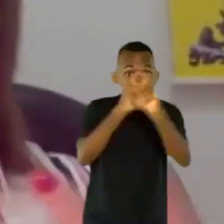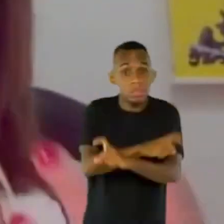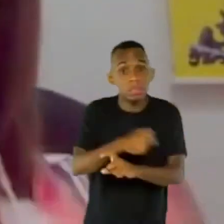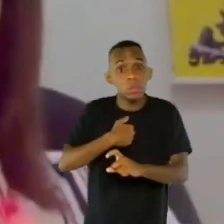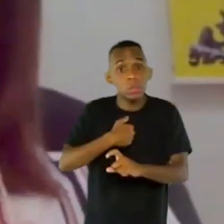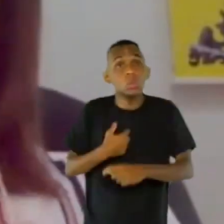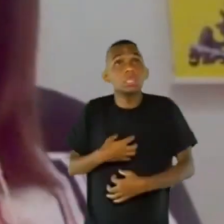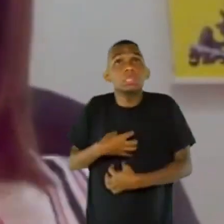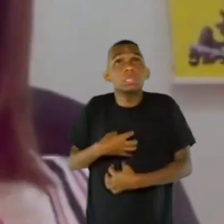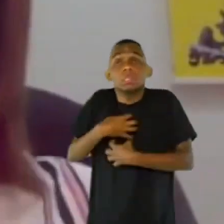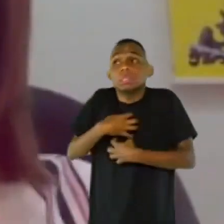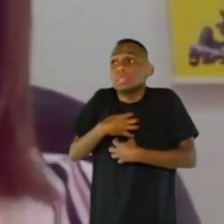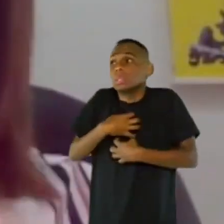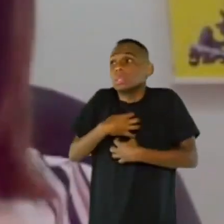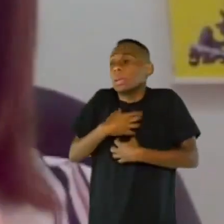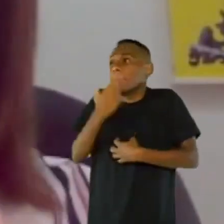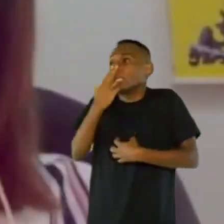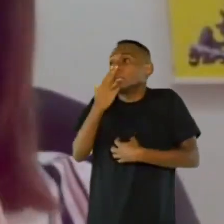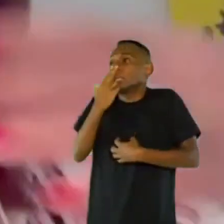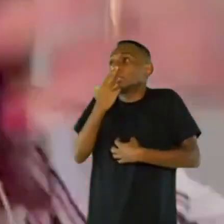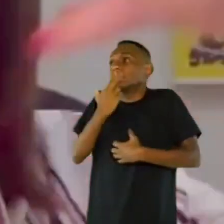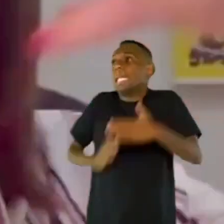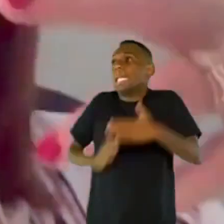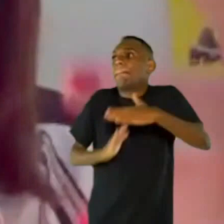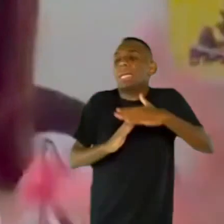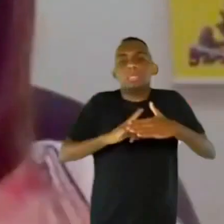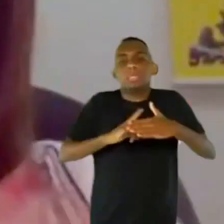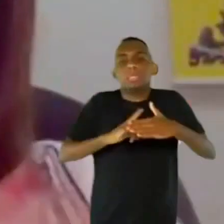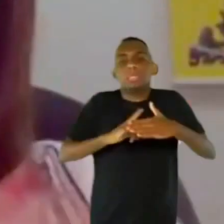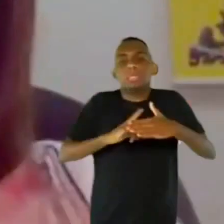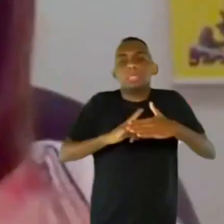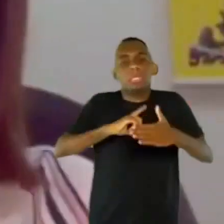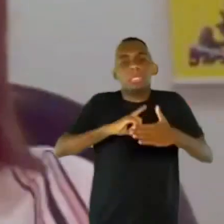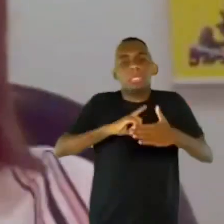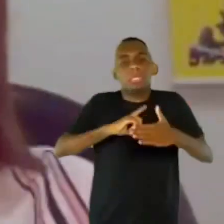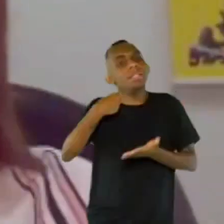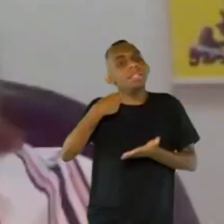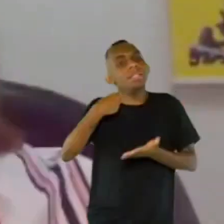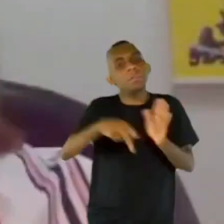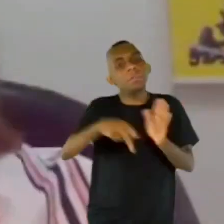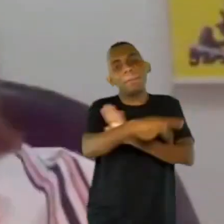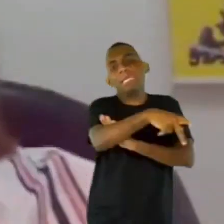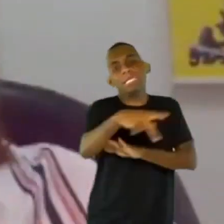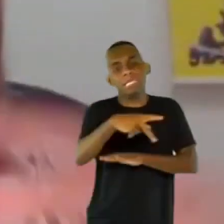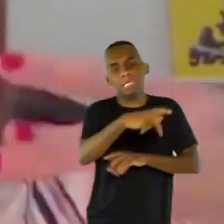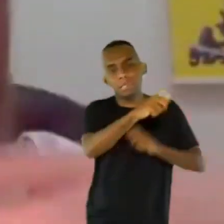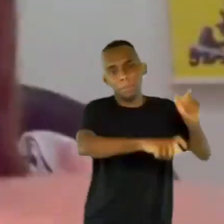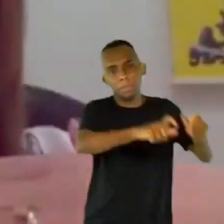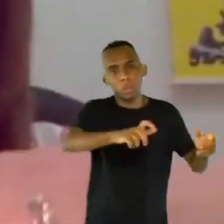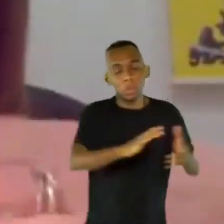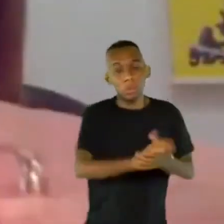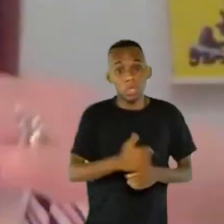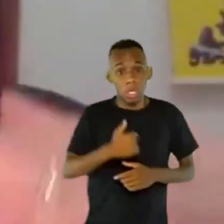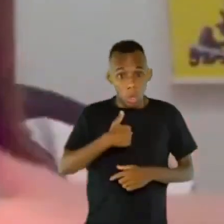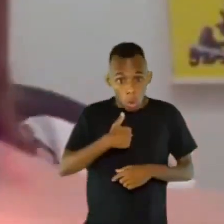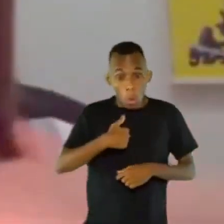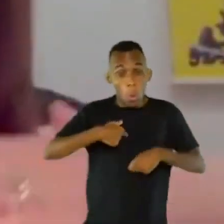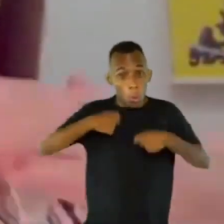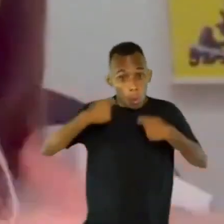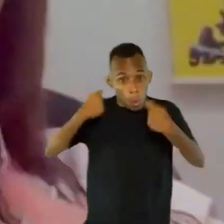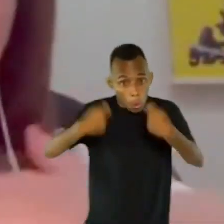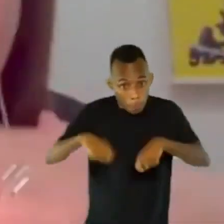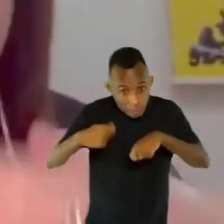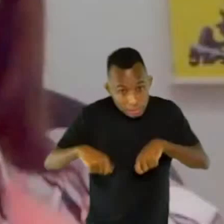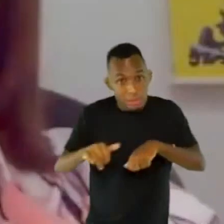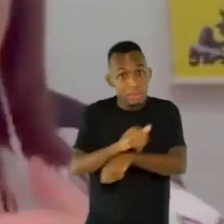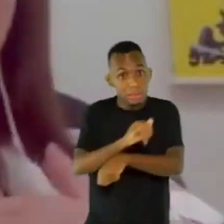que bloqueada para fabular em cima disso, entendeu? Eu precisei enfim,